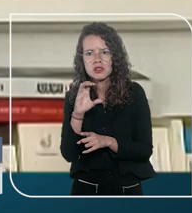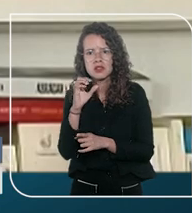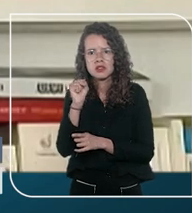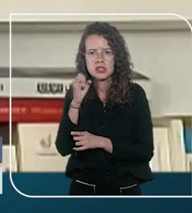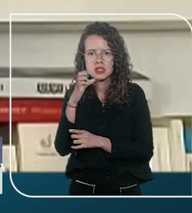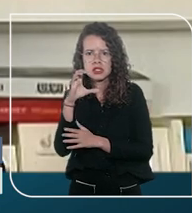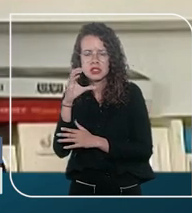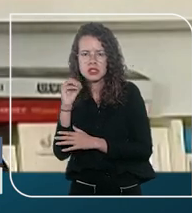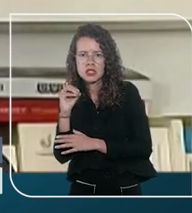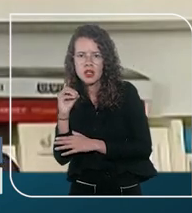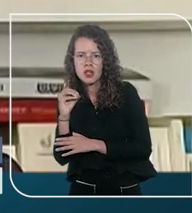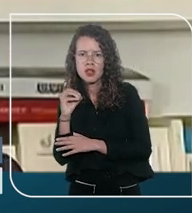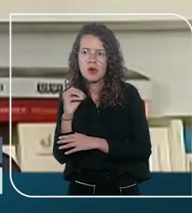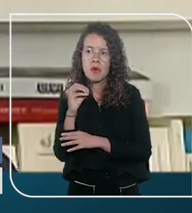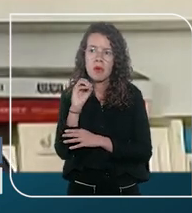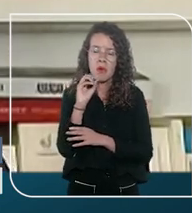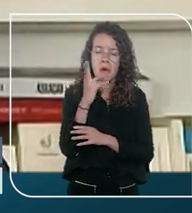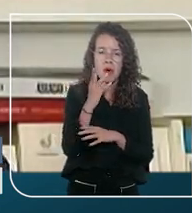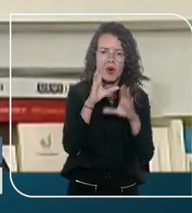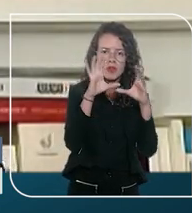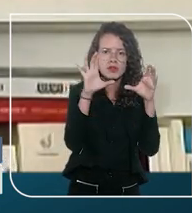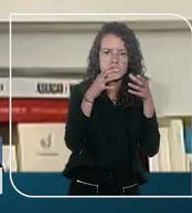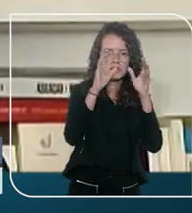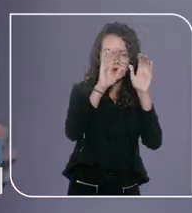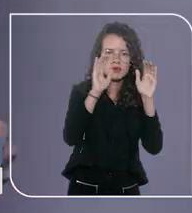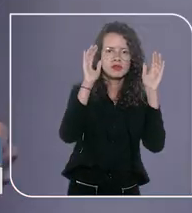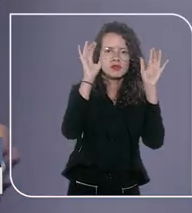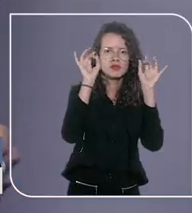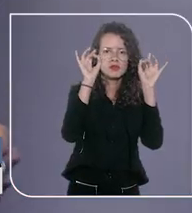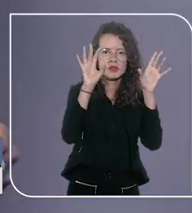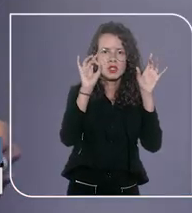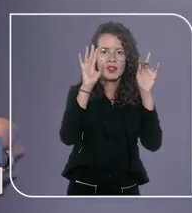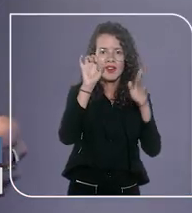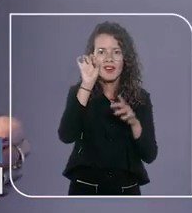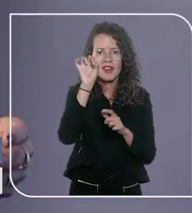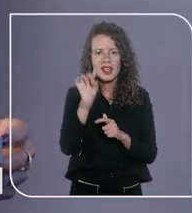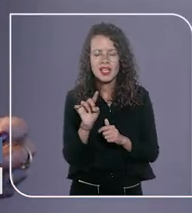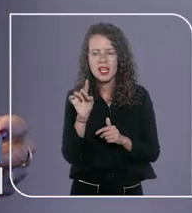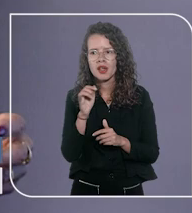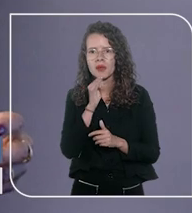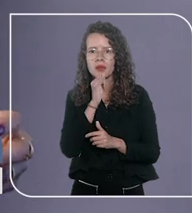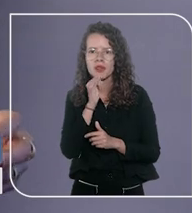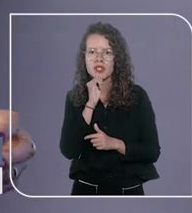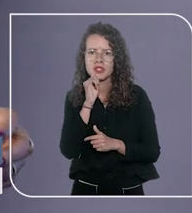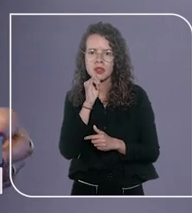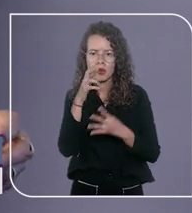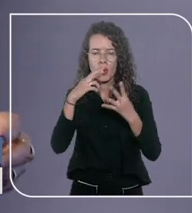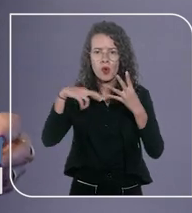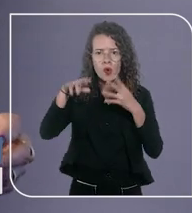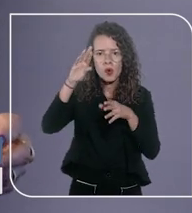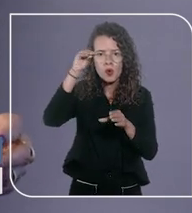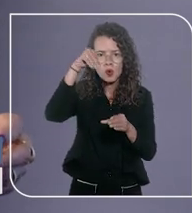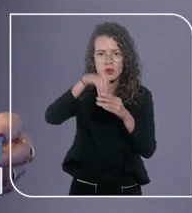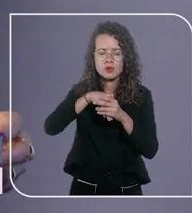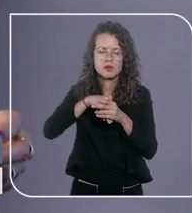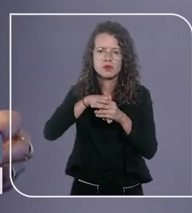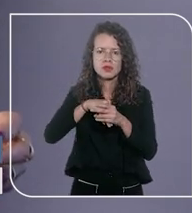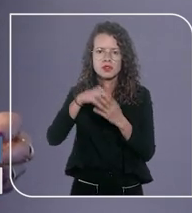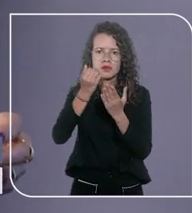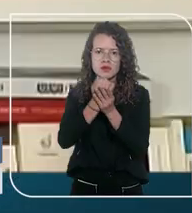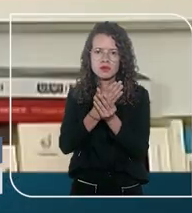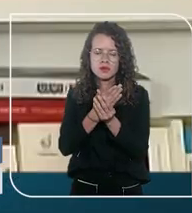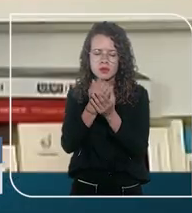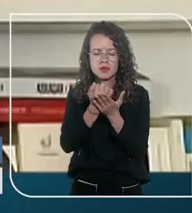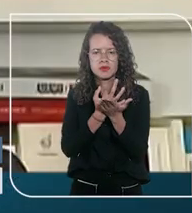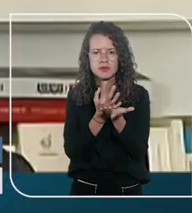seção, seja pela corte especial, né, como se fosse uma via recursal ordinária interna. Não, os embargos de